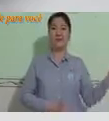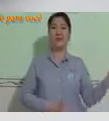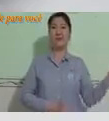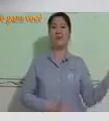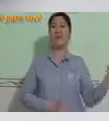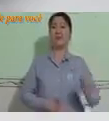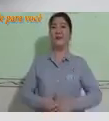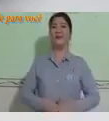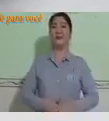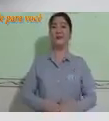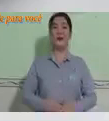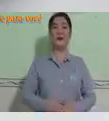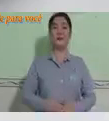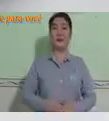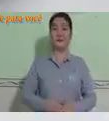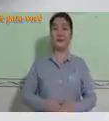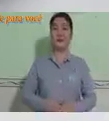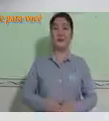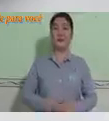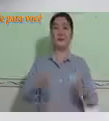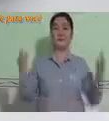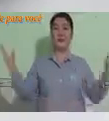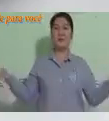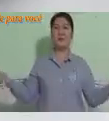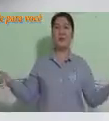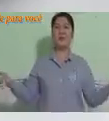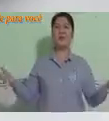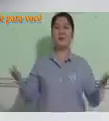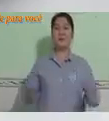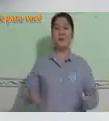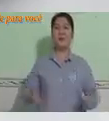TANTANDOLEMBRAROQUESE escreveu, ponto e vírgula, manter o cérebro alimentado, vírgula,